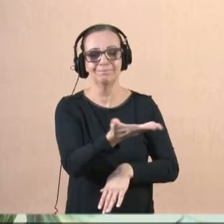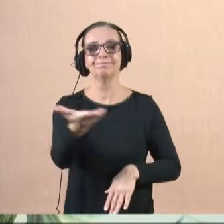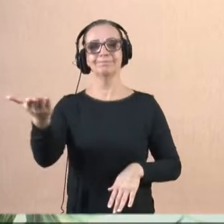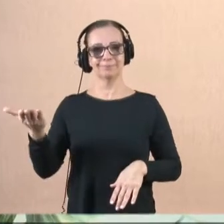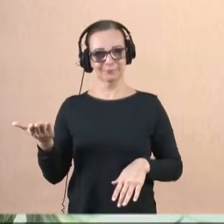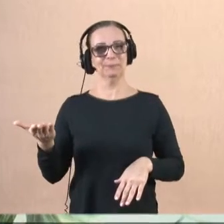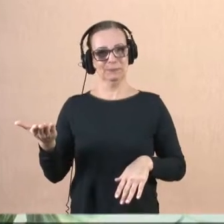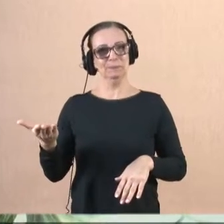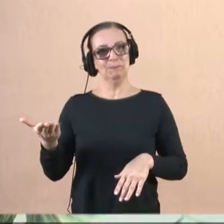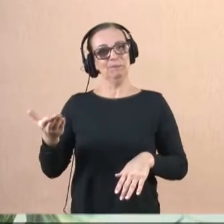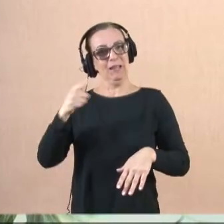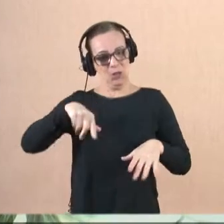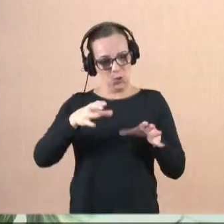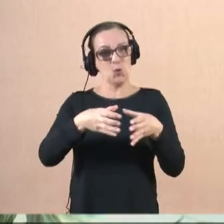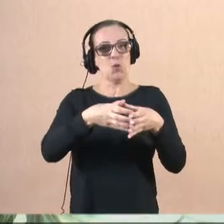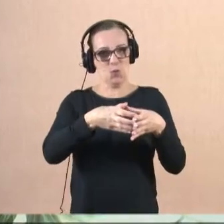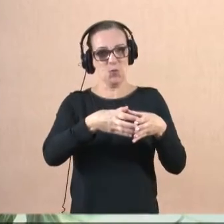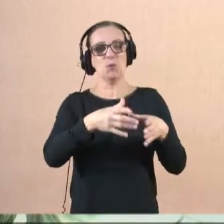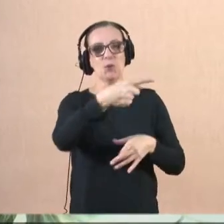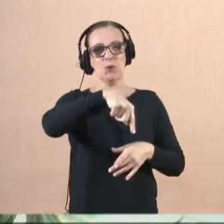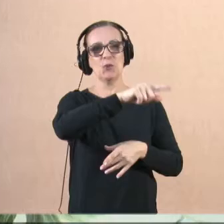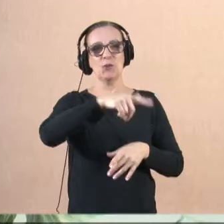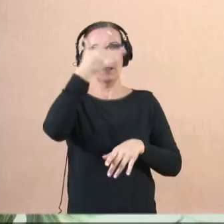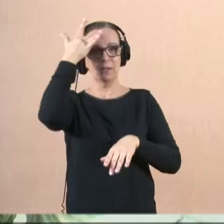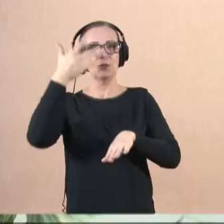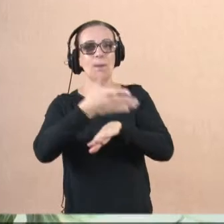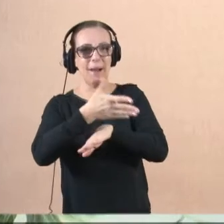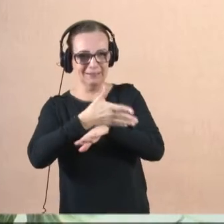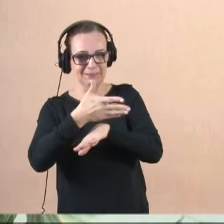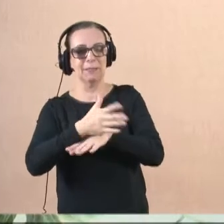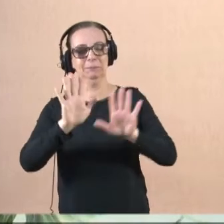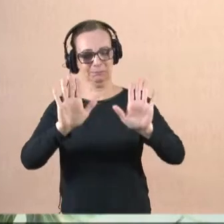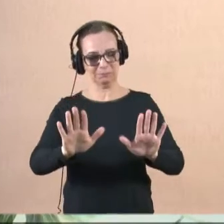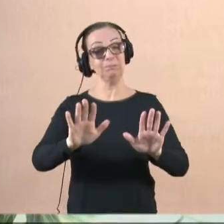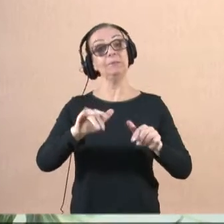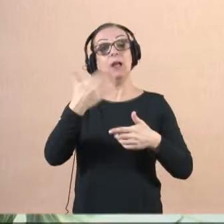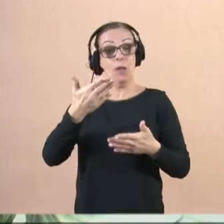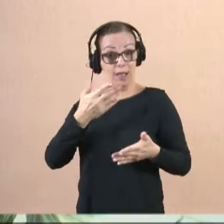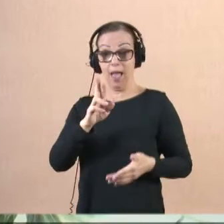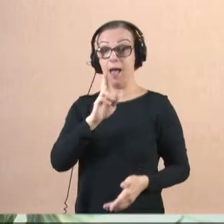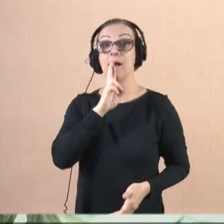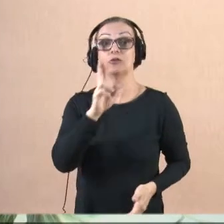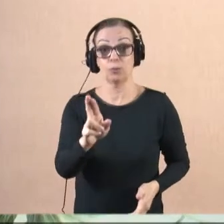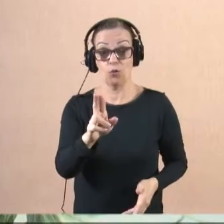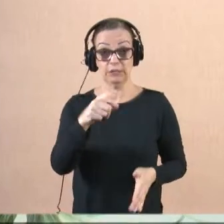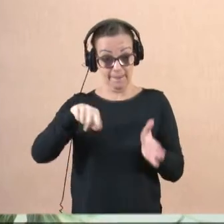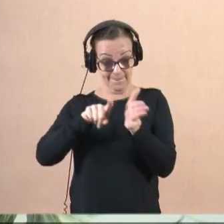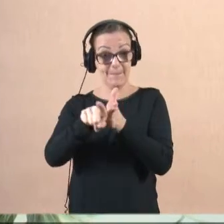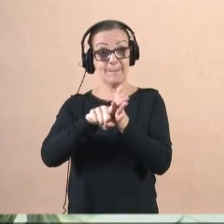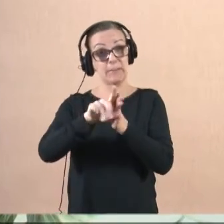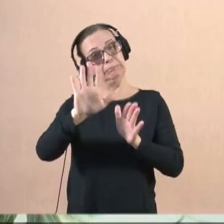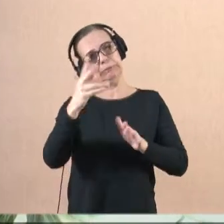sobre a cobb ts9 net bate papo cabeça bom respondendo sua pergunta que